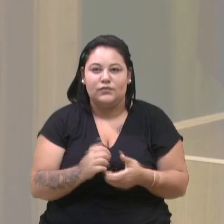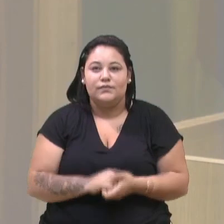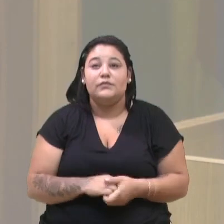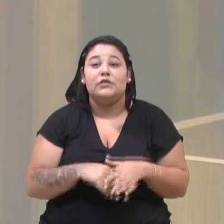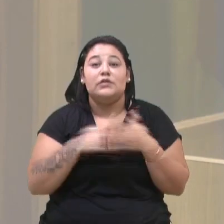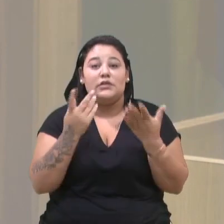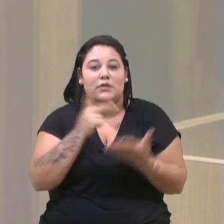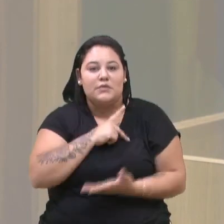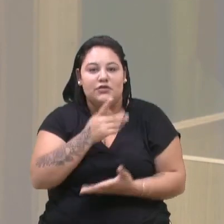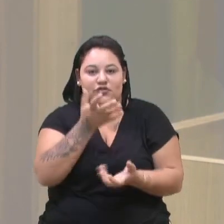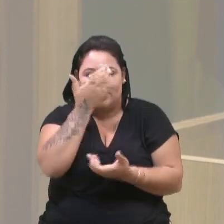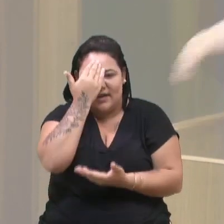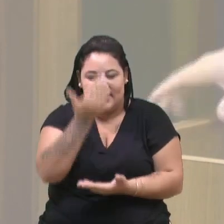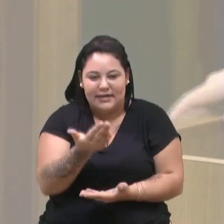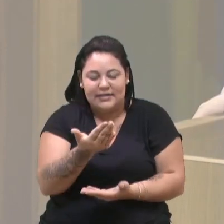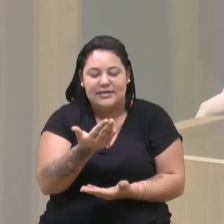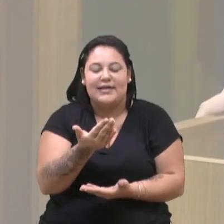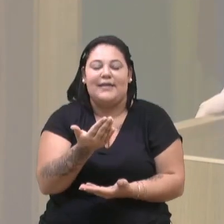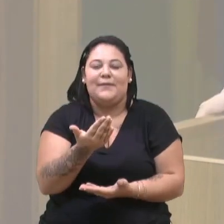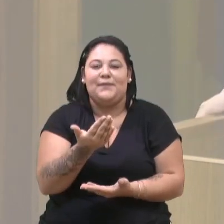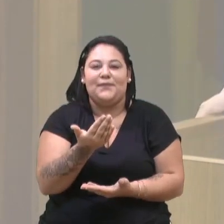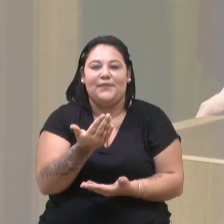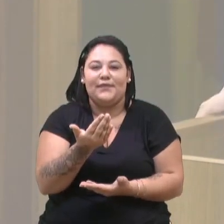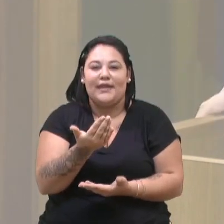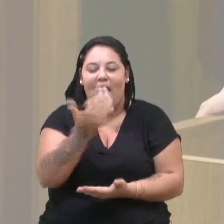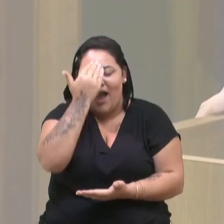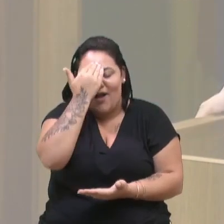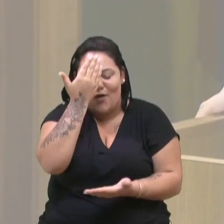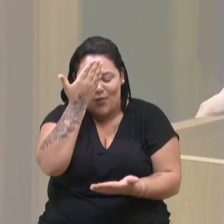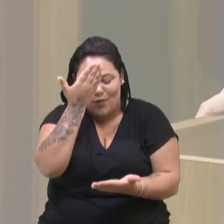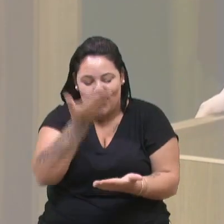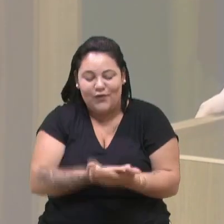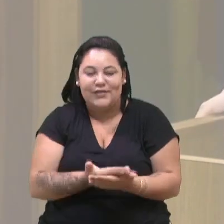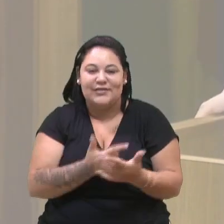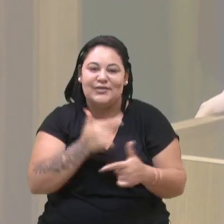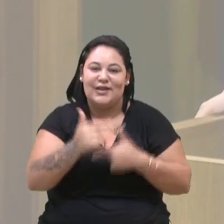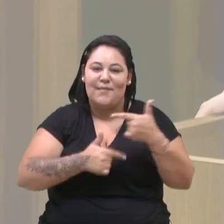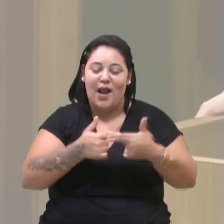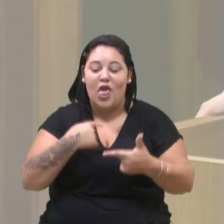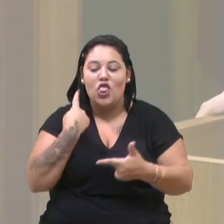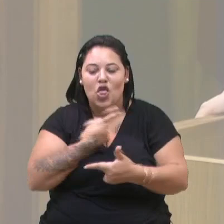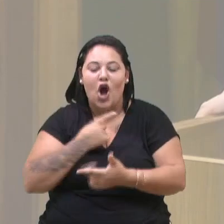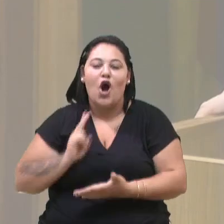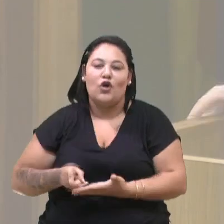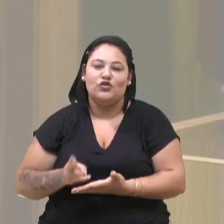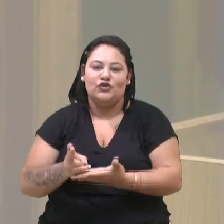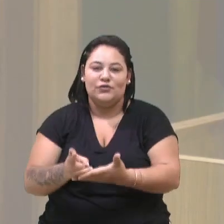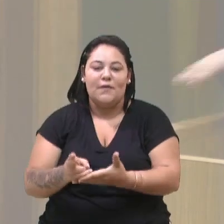presidente, agradecer, né, agradecer a confiança, agradecer o trabalho e continuamos